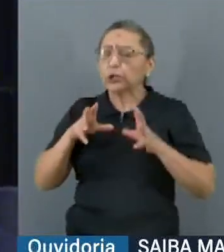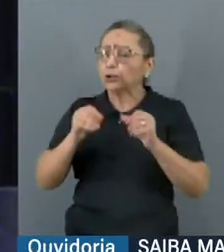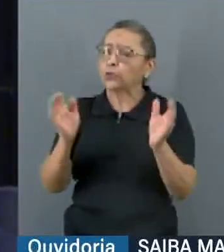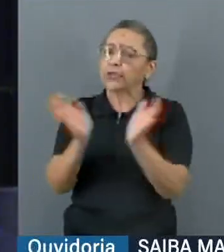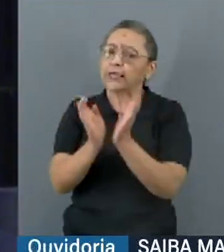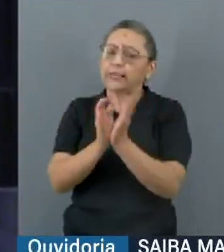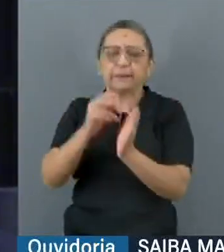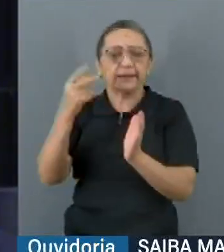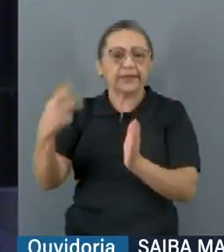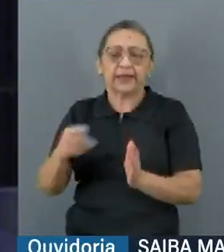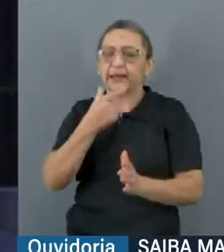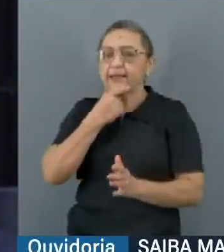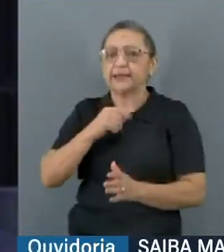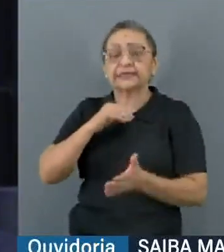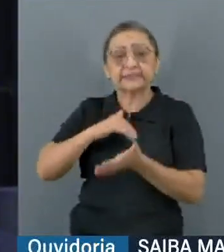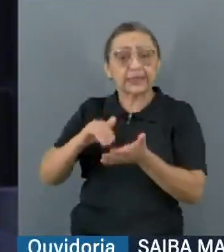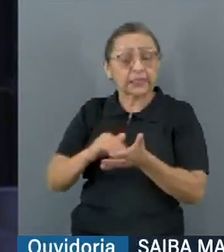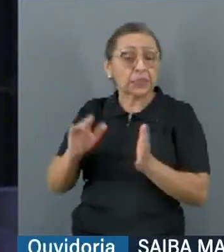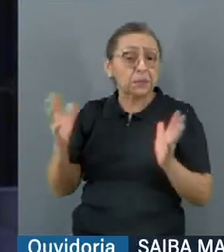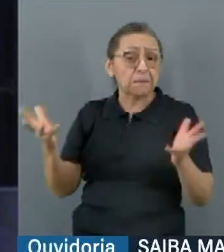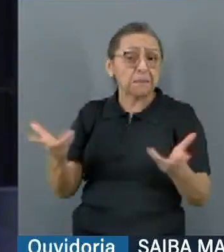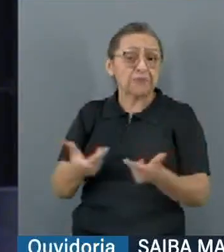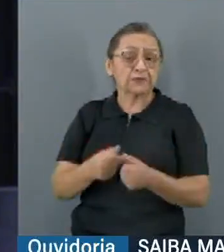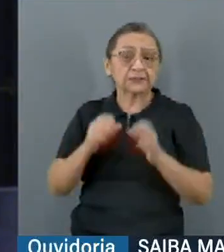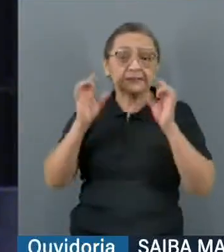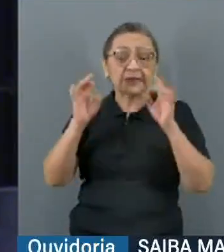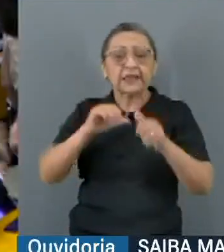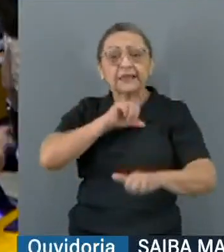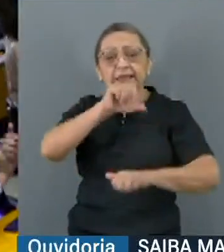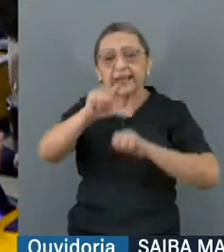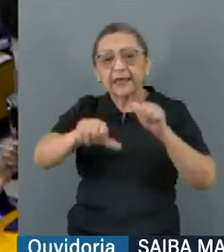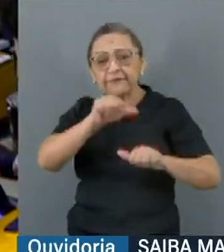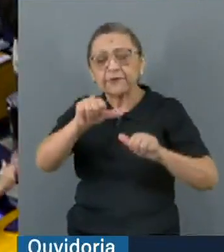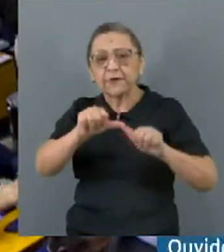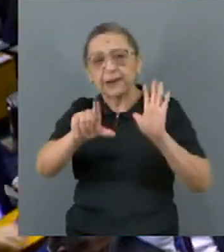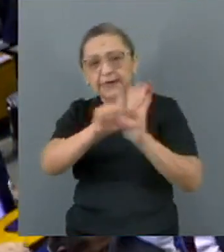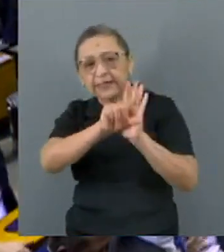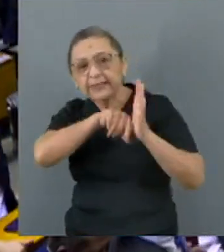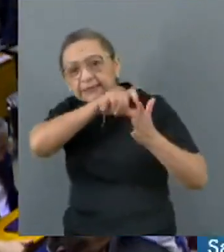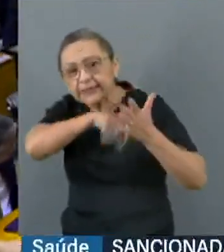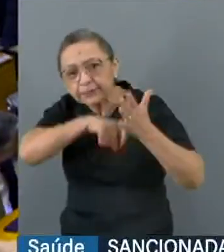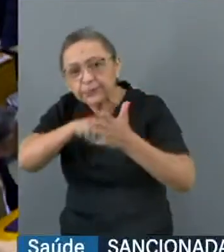Appy, secretário extraordinário da reforma tributária.